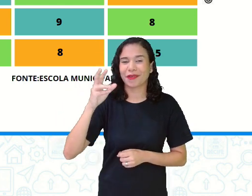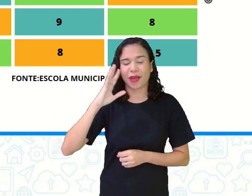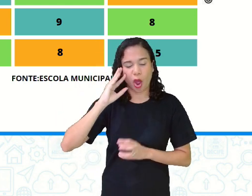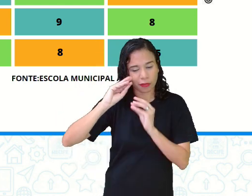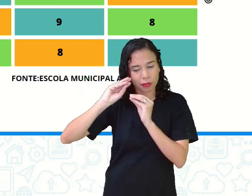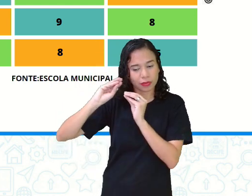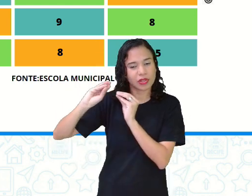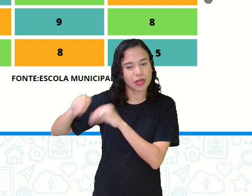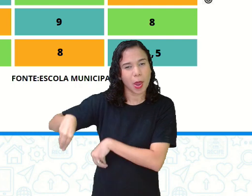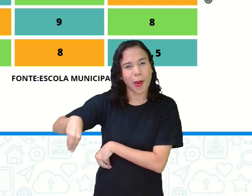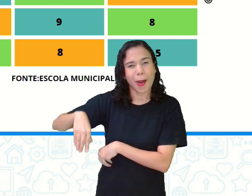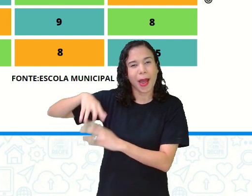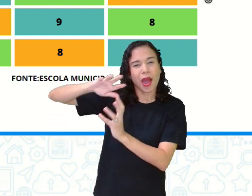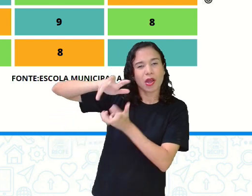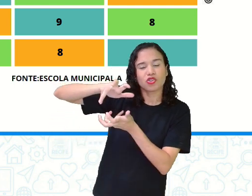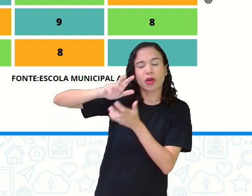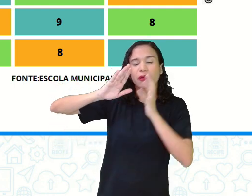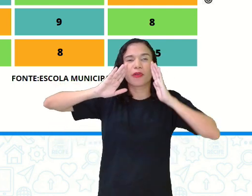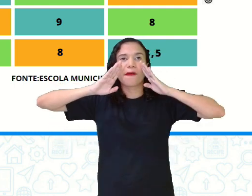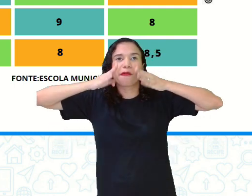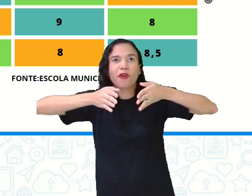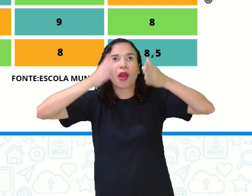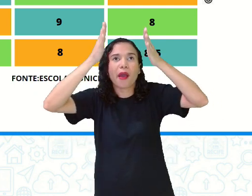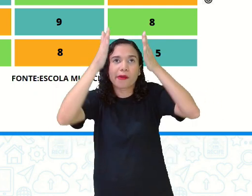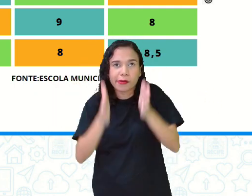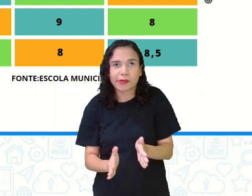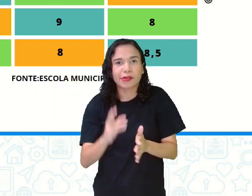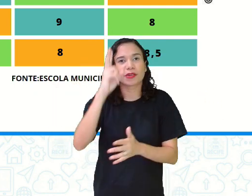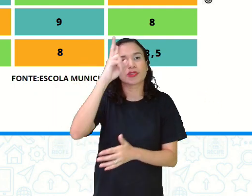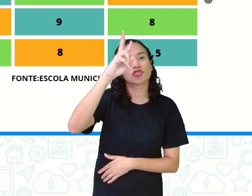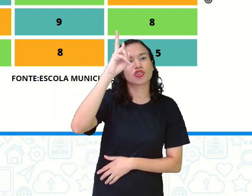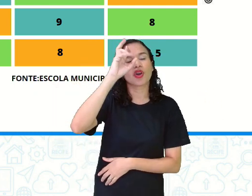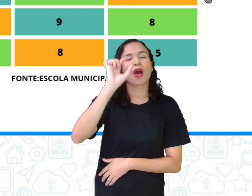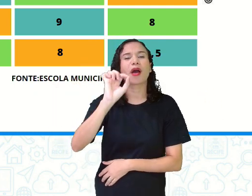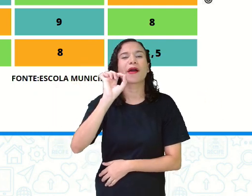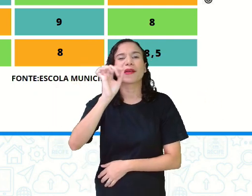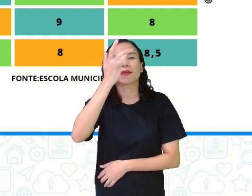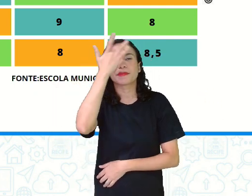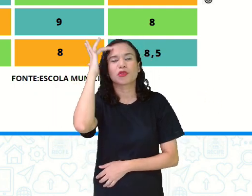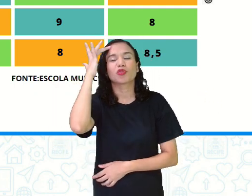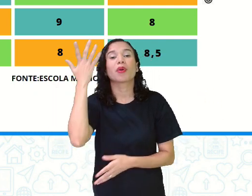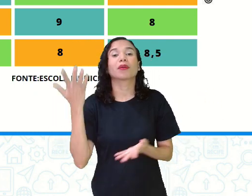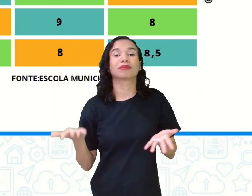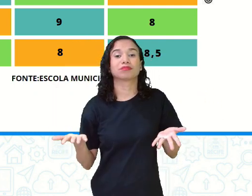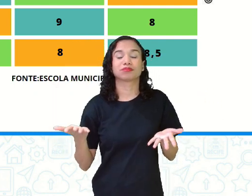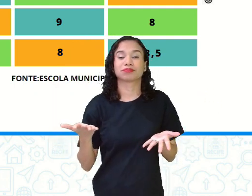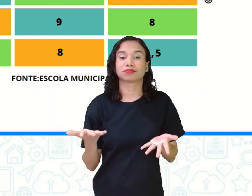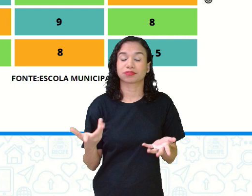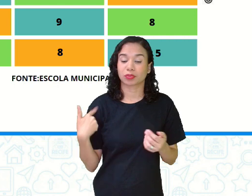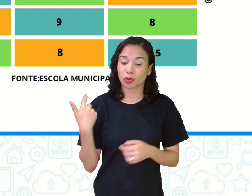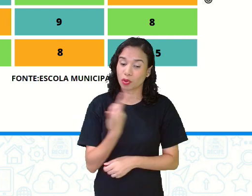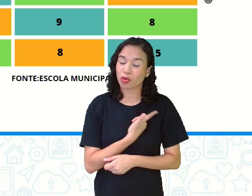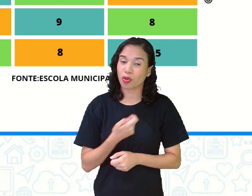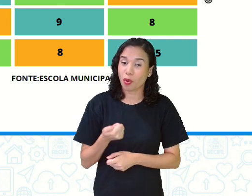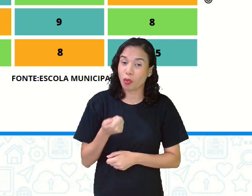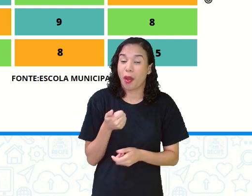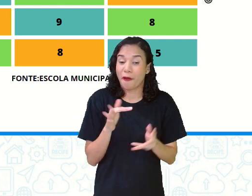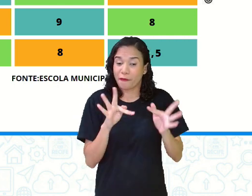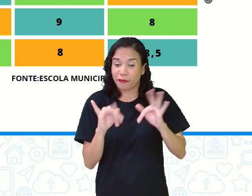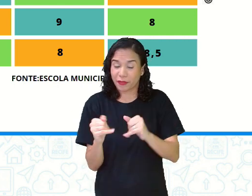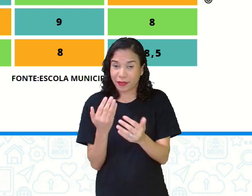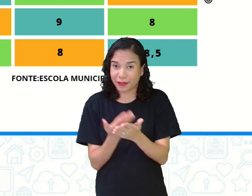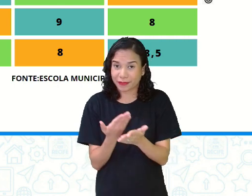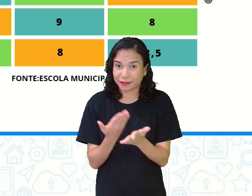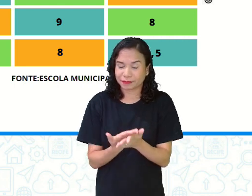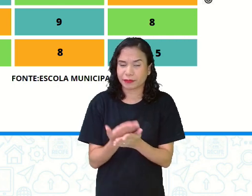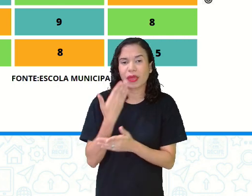esquecer geografia e vou para a história. Quem foi que tirou, gente? Vamos lá, quinto ano. A gente já está se encaminhando para o final.